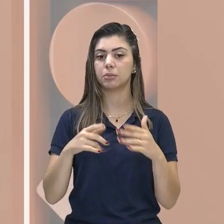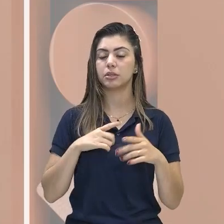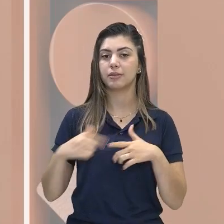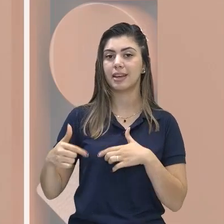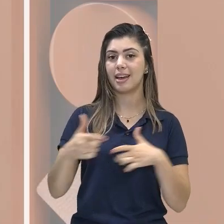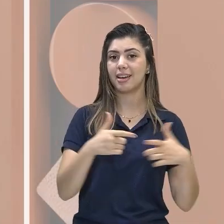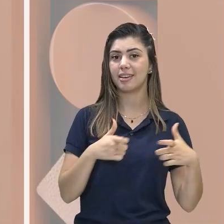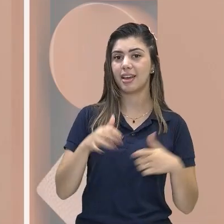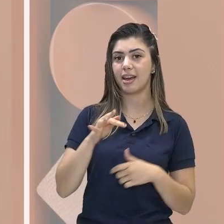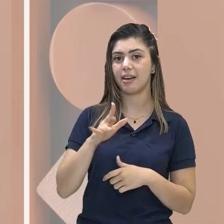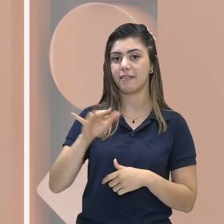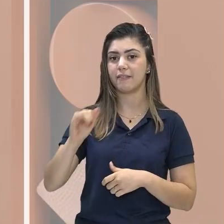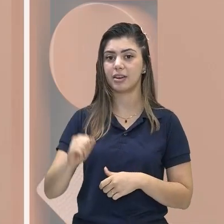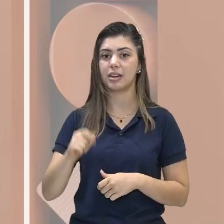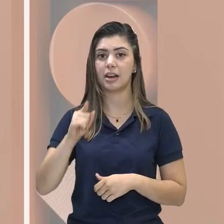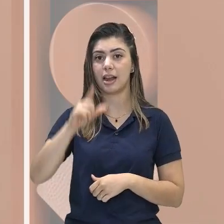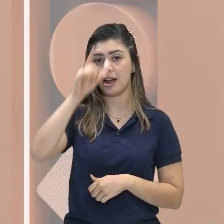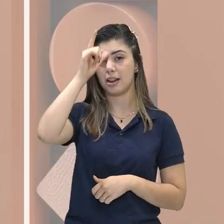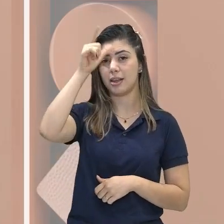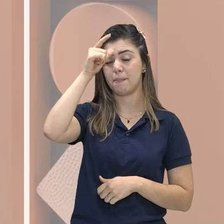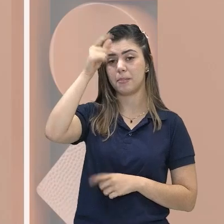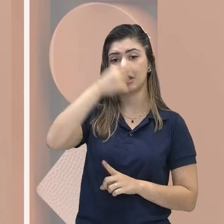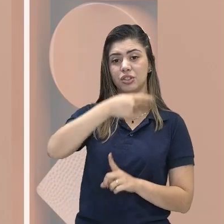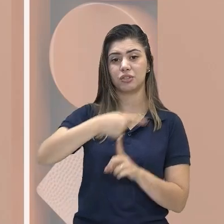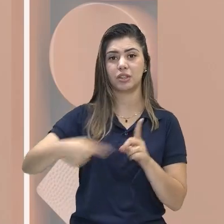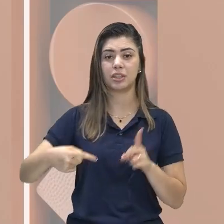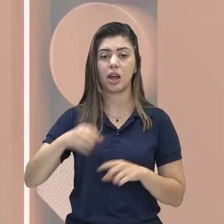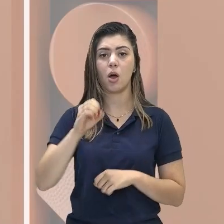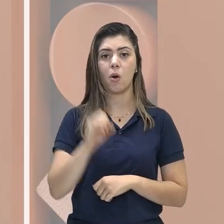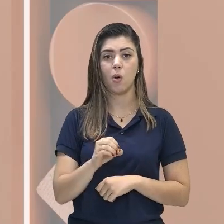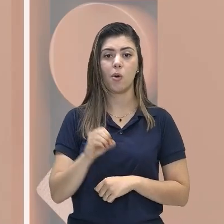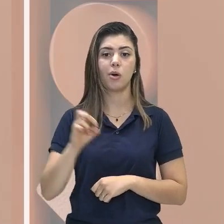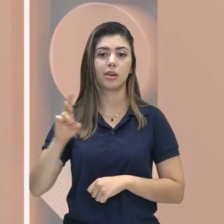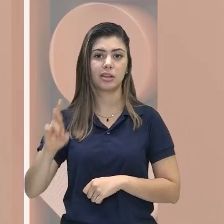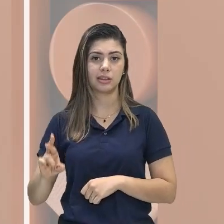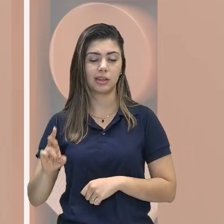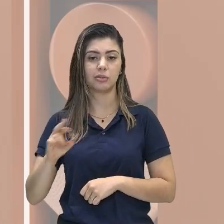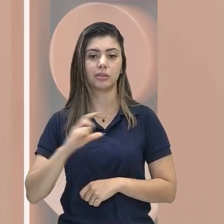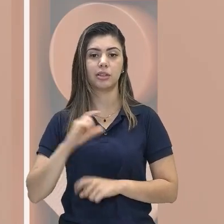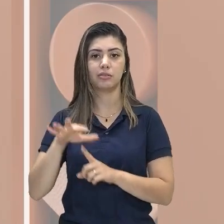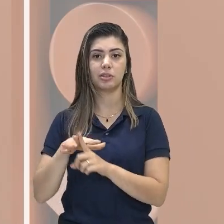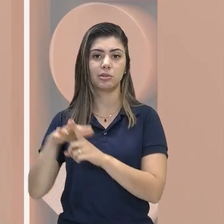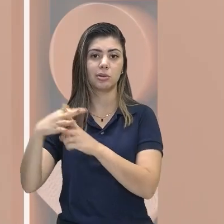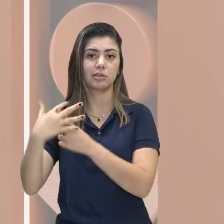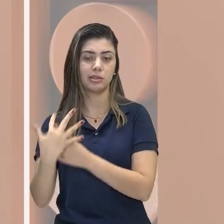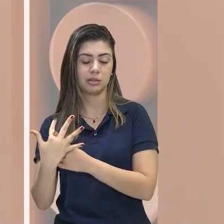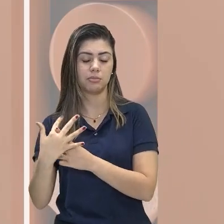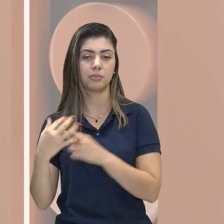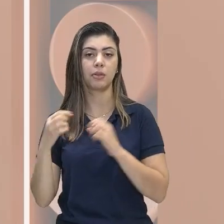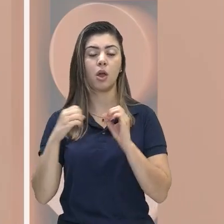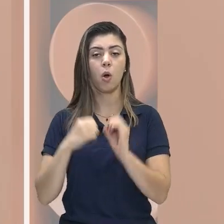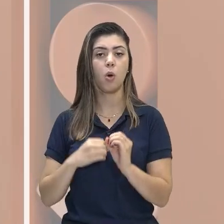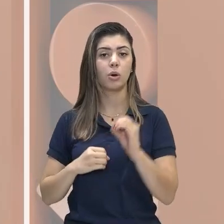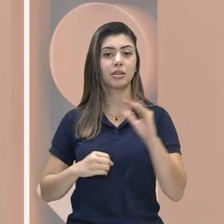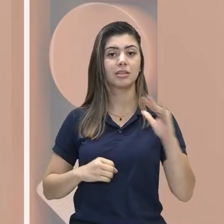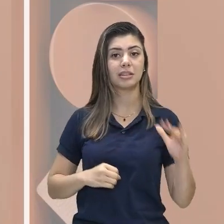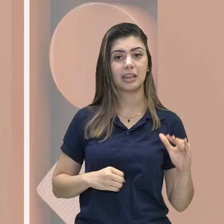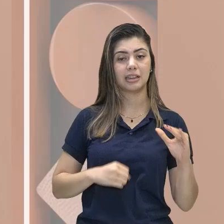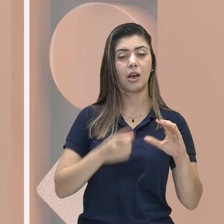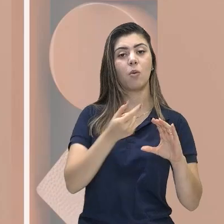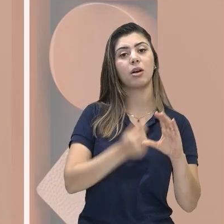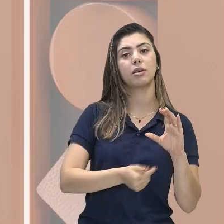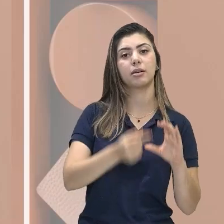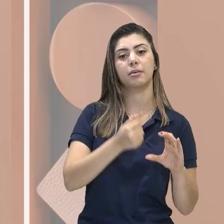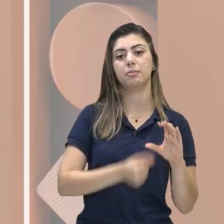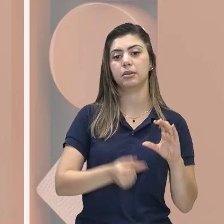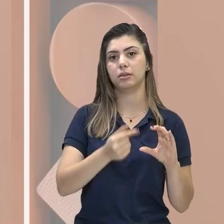houve a divisão da Alemanha. A Alemanha Oriental, sob o regime socialista, e a Alemanha Ocidental, sob